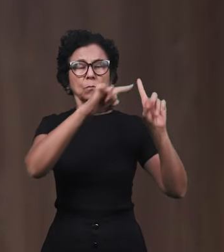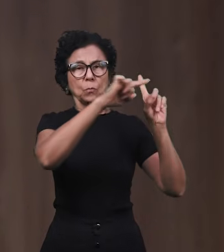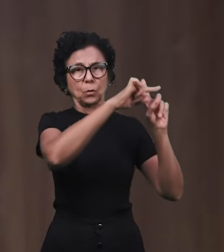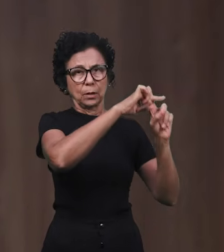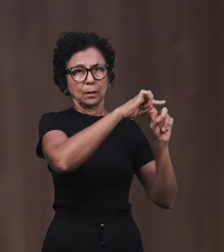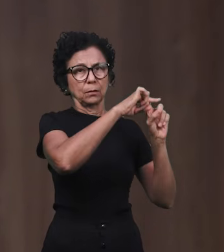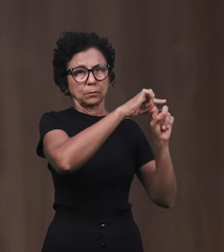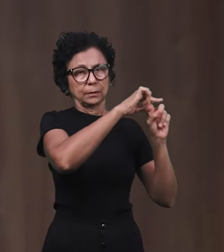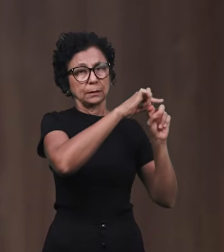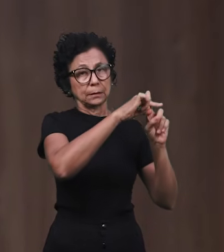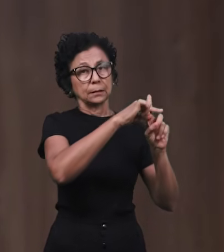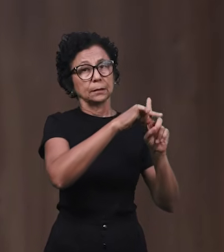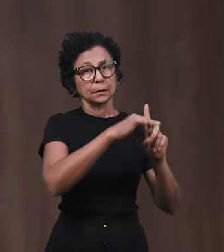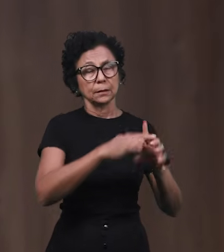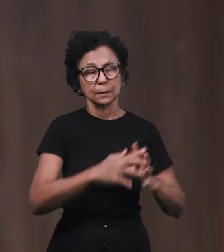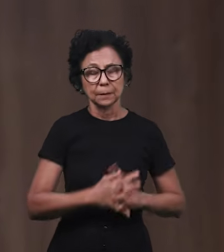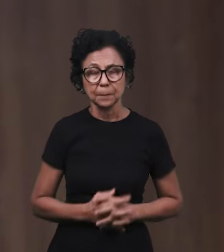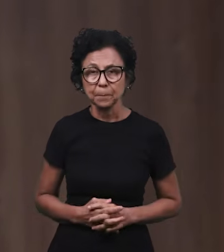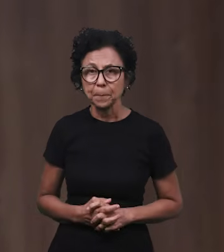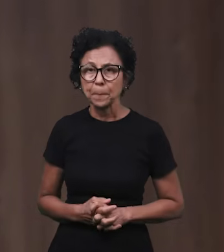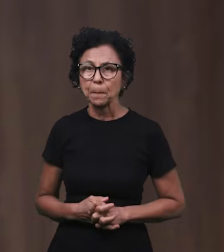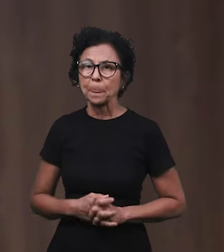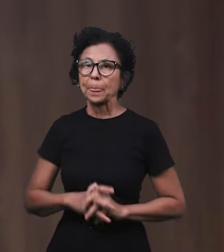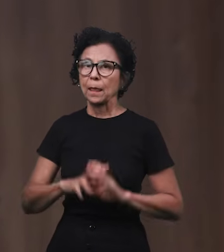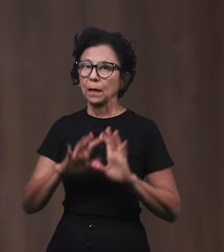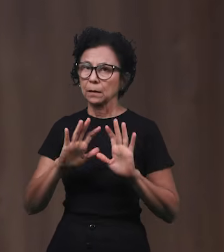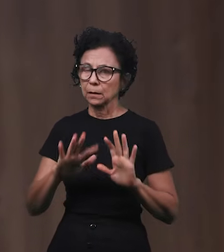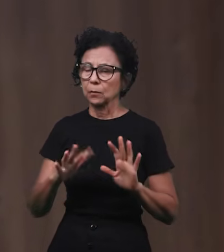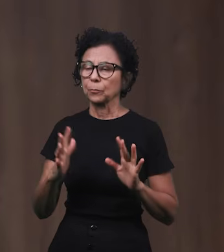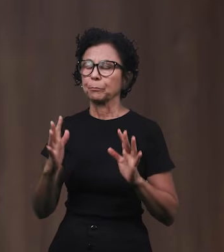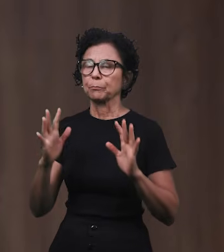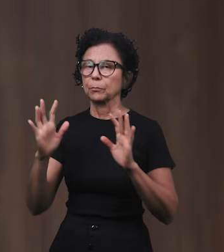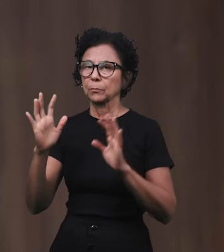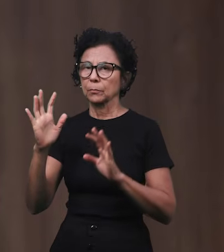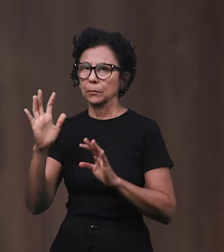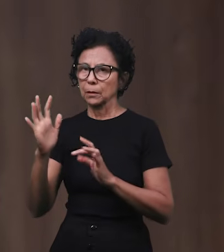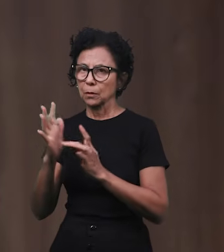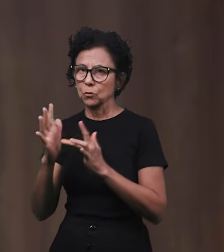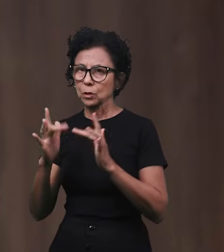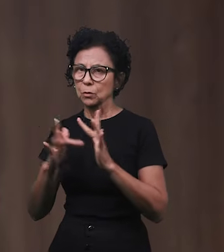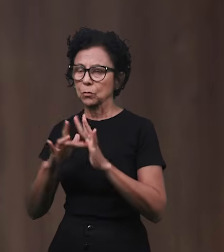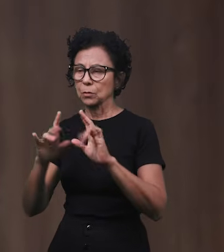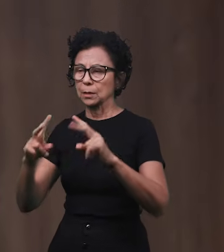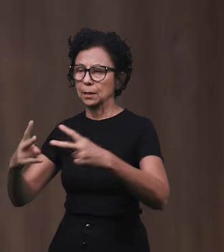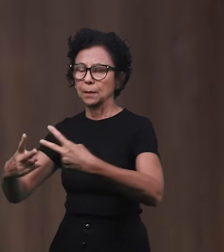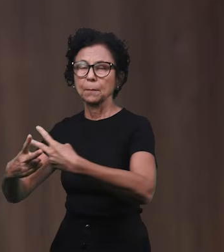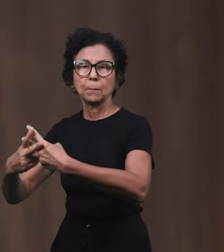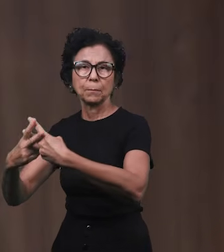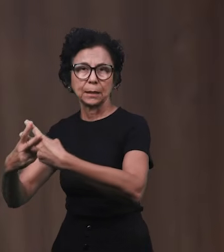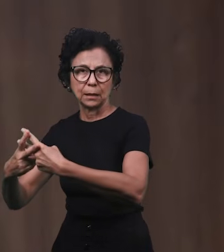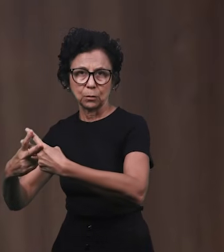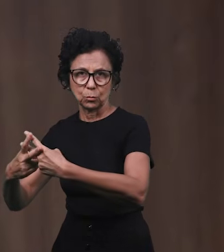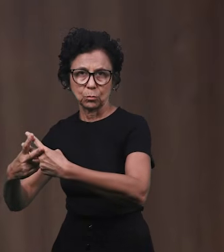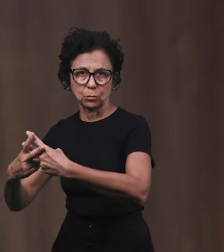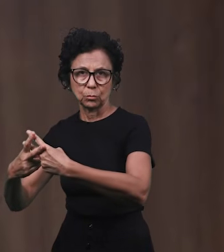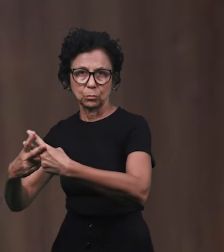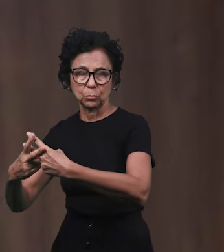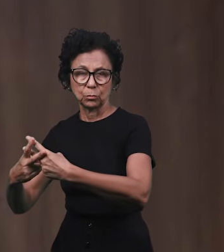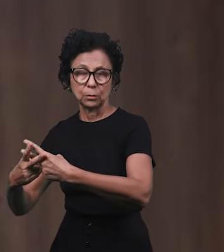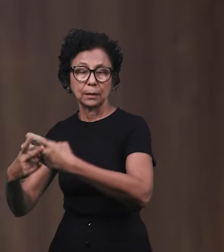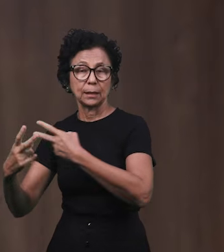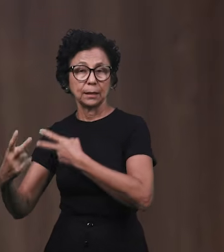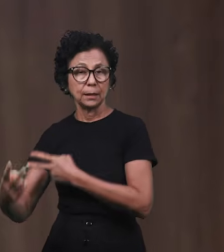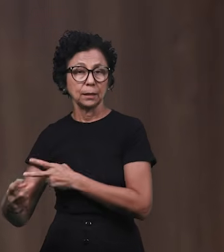tanto que é desde quando ele foi preso, porque ele andou ali, suas pisaduras, Isaías traz, né? Pelas suas pisaduras fomos curados.